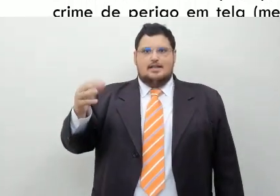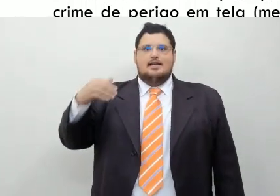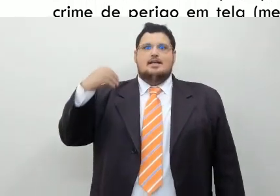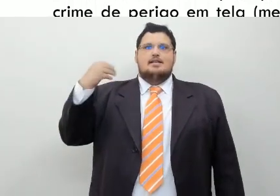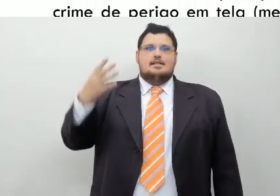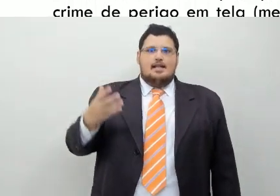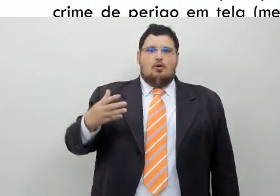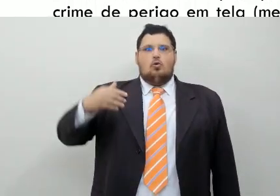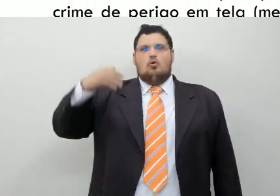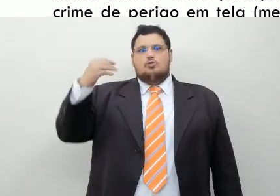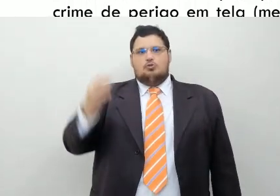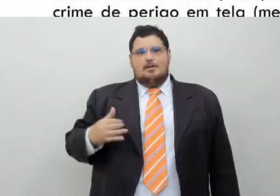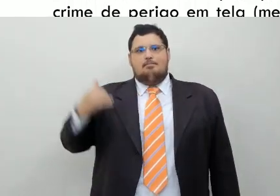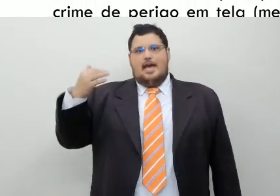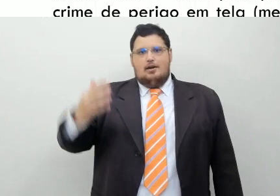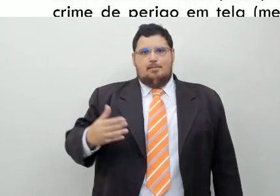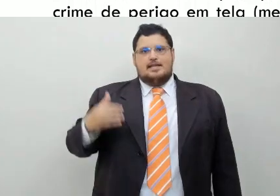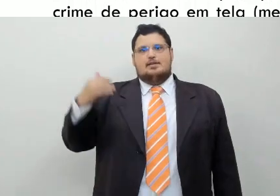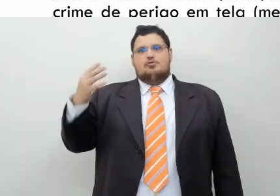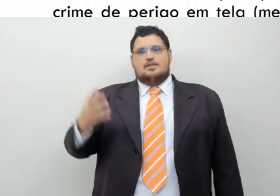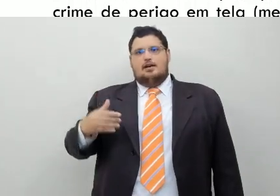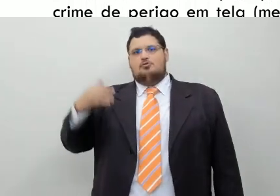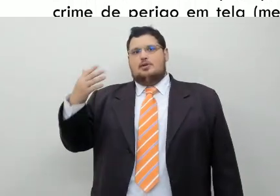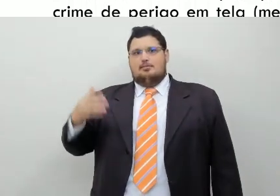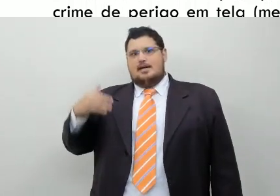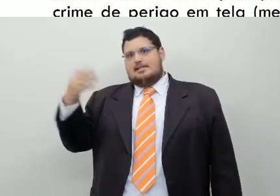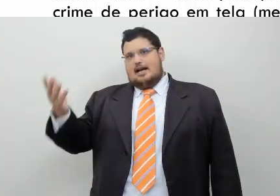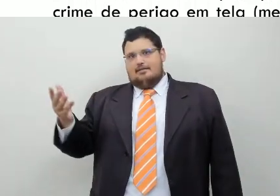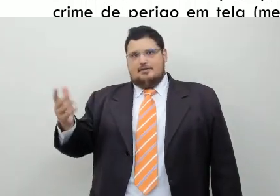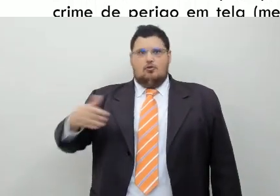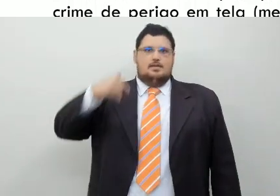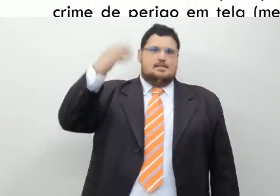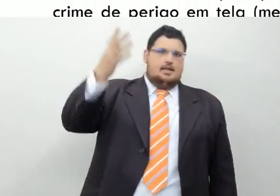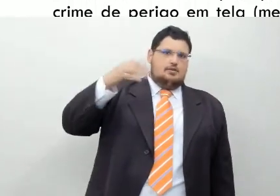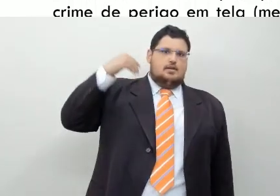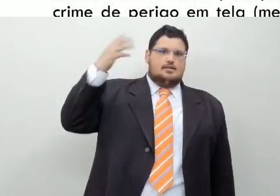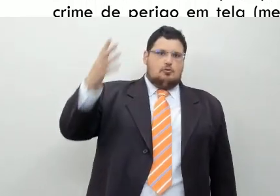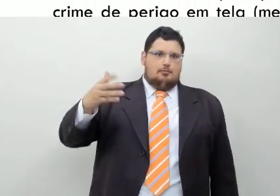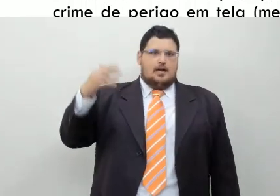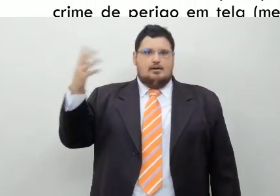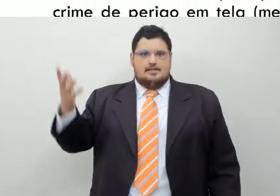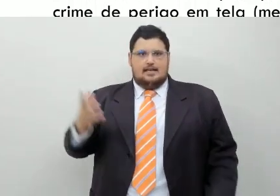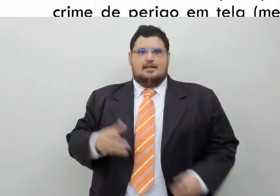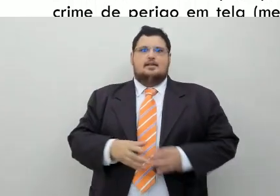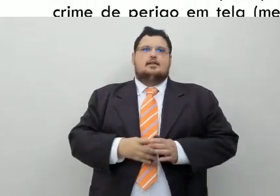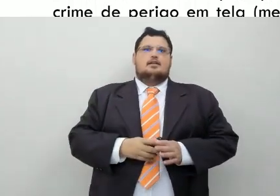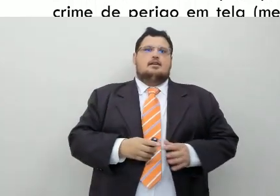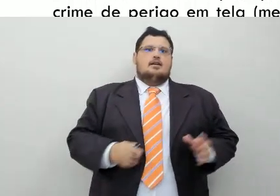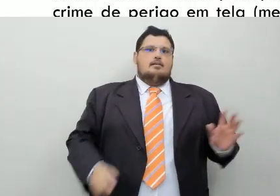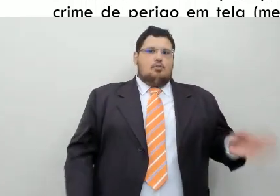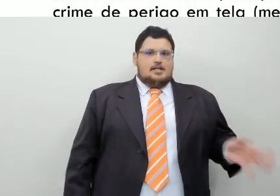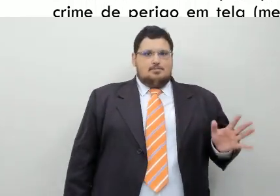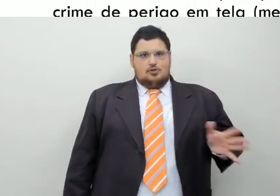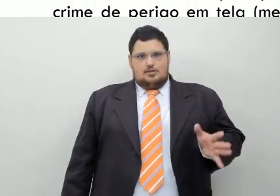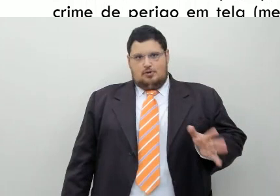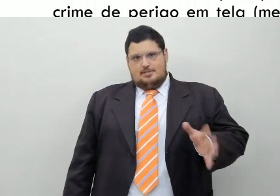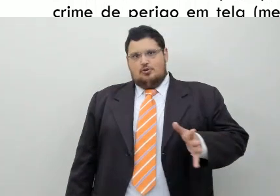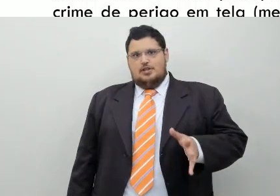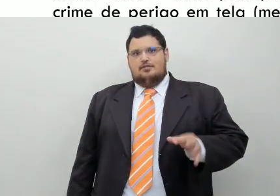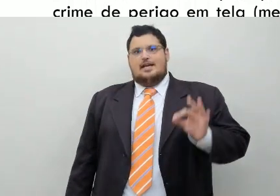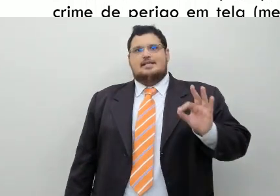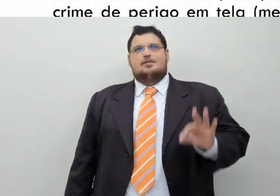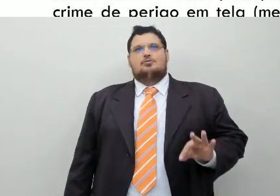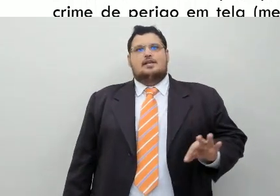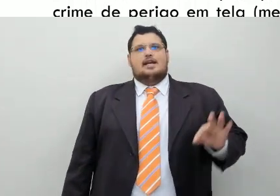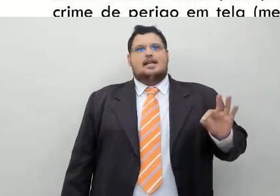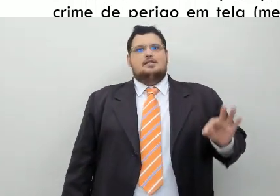outro, se não constituir meio para a execução de um crime mais grave, homicídio, lesão corporal, etc. Por esse motivo,